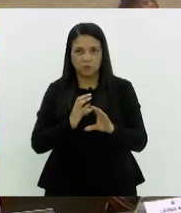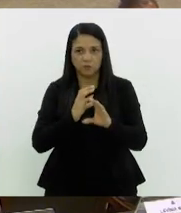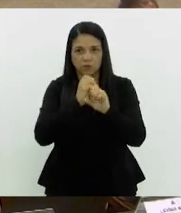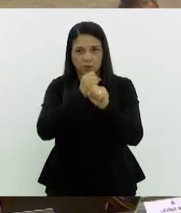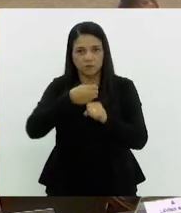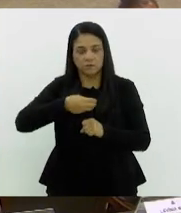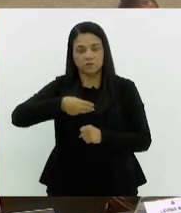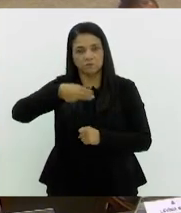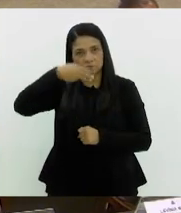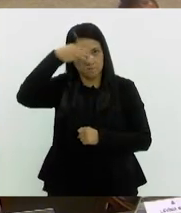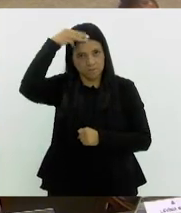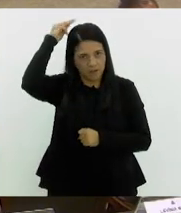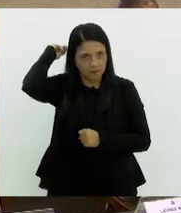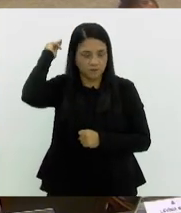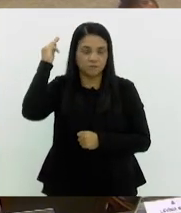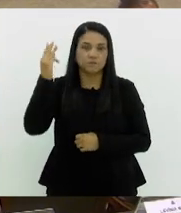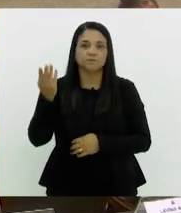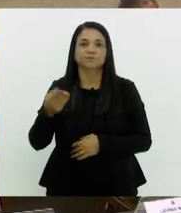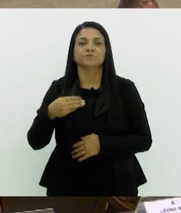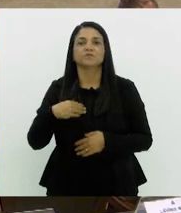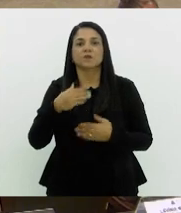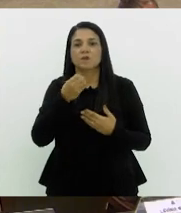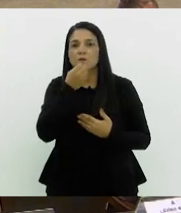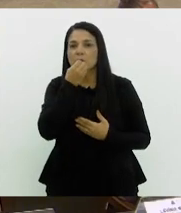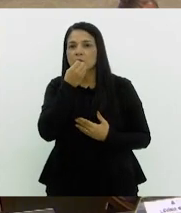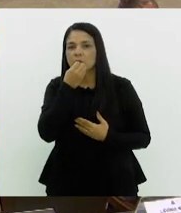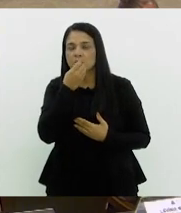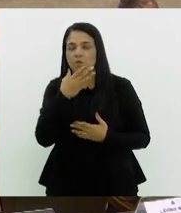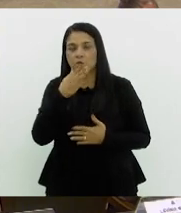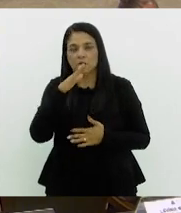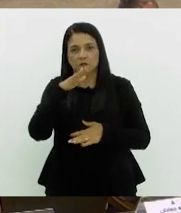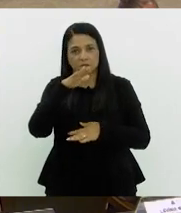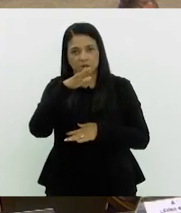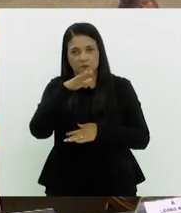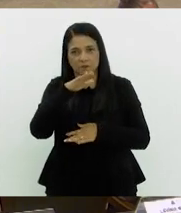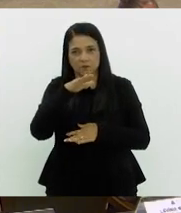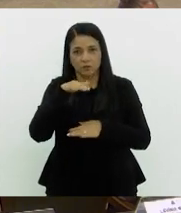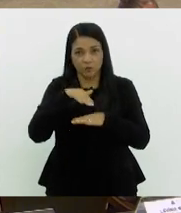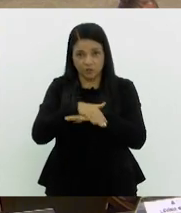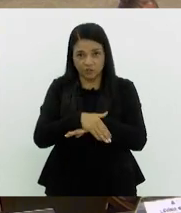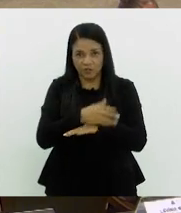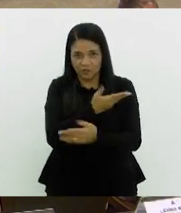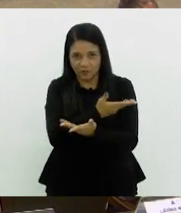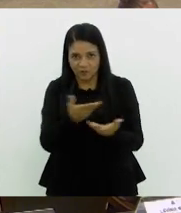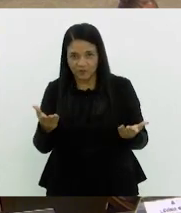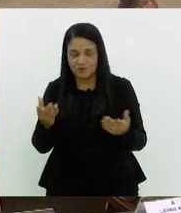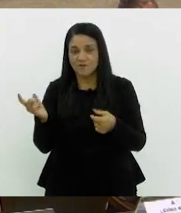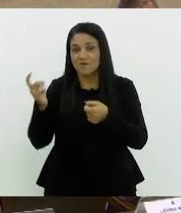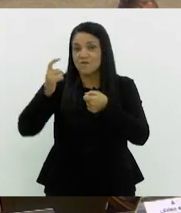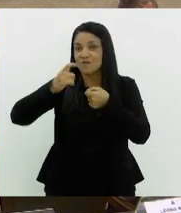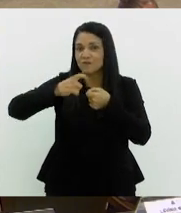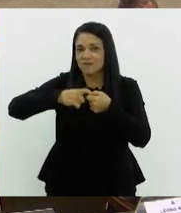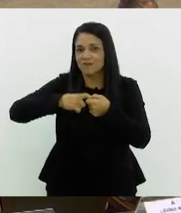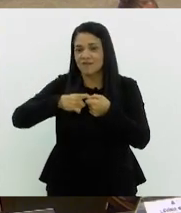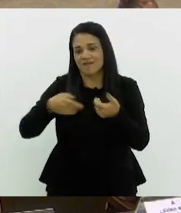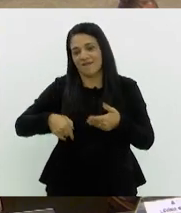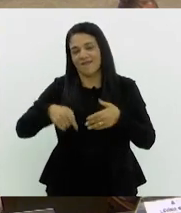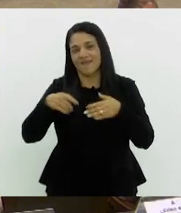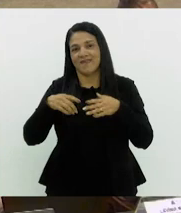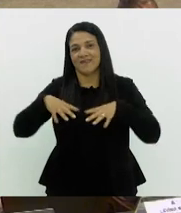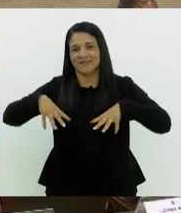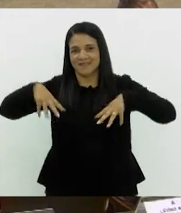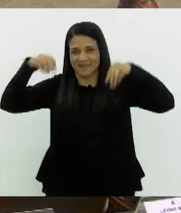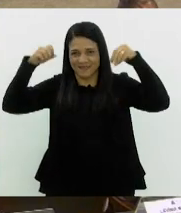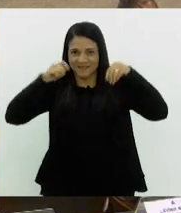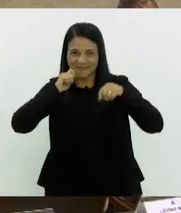Uma boa noite a todos e a todas. É uma alegria muito grande retornar a esta casa. Eu queria, em primeiro lugar, saudar